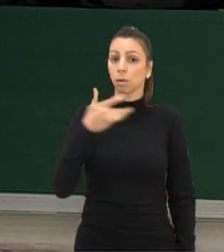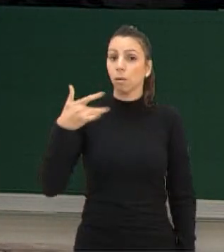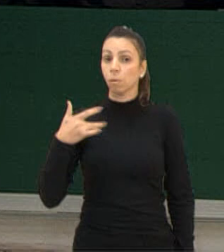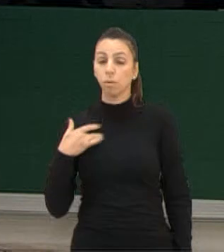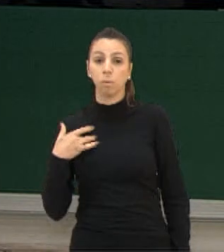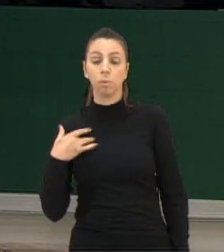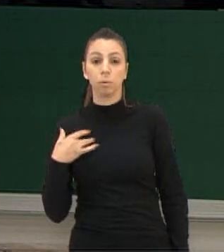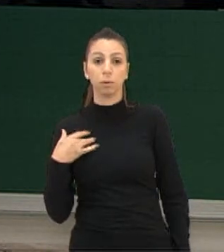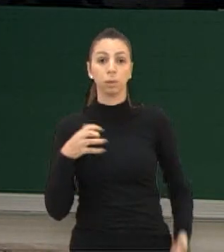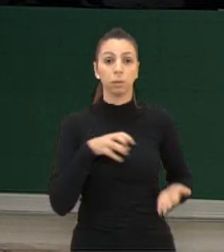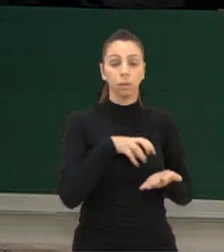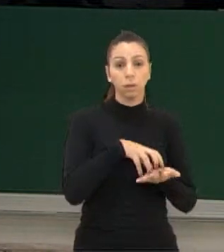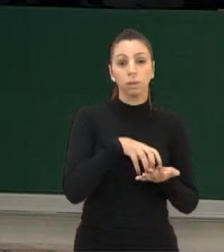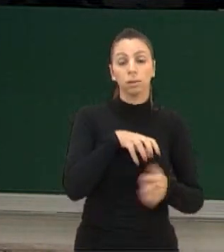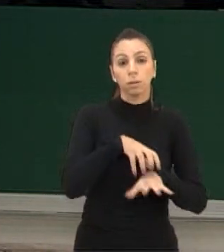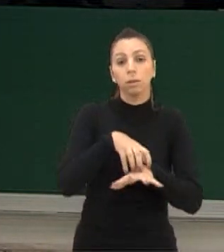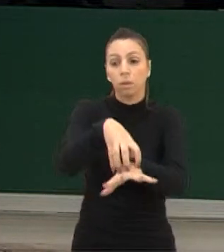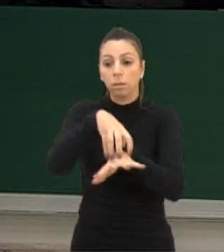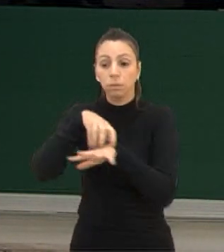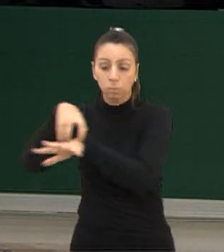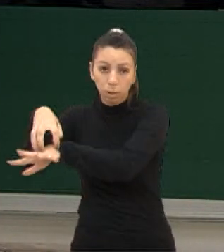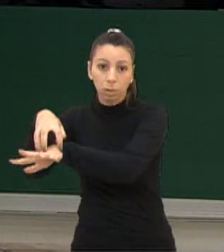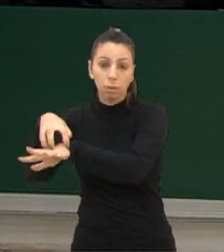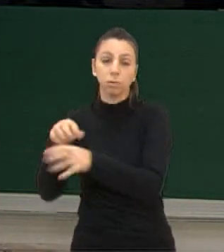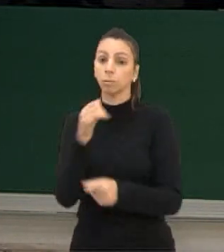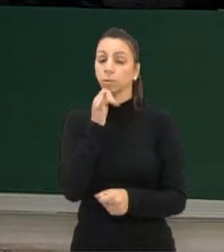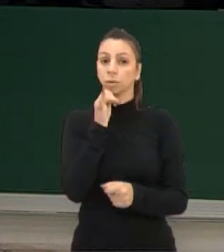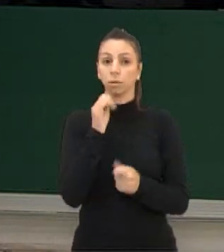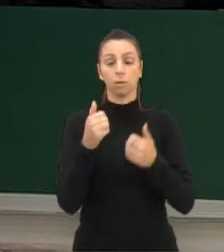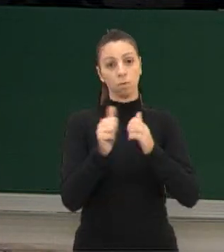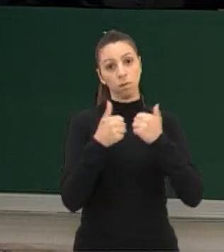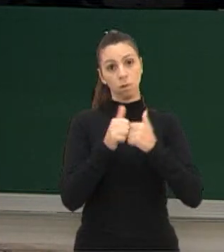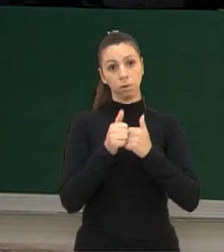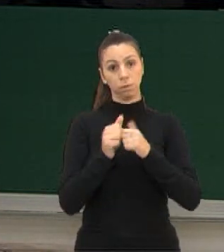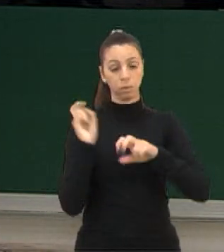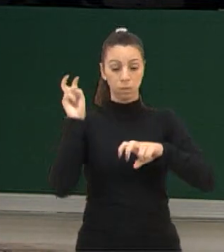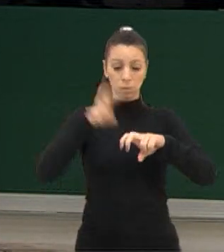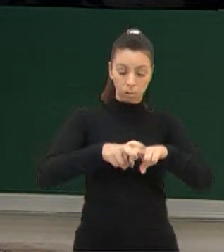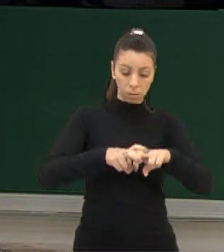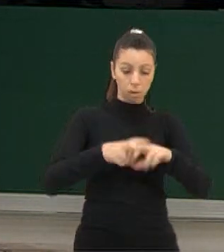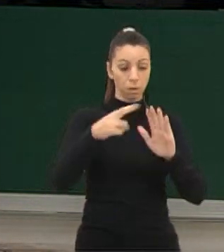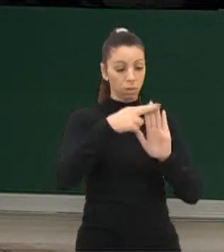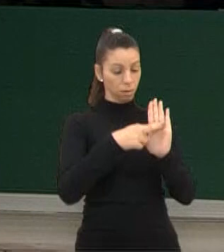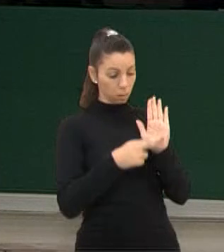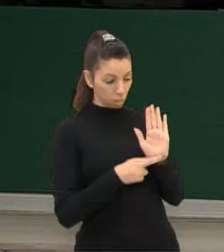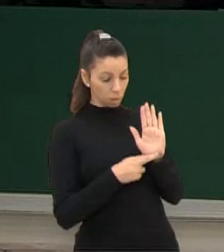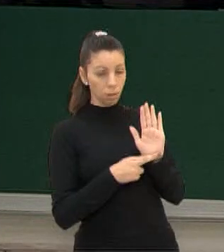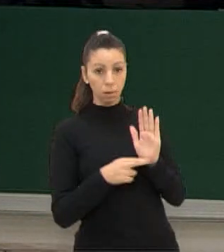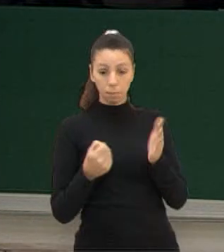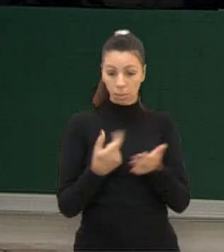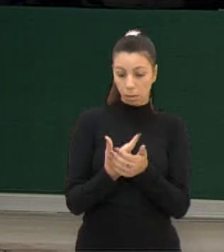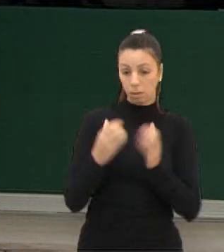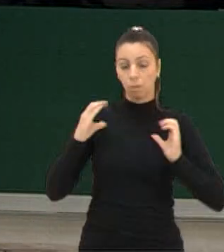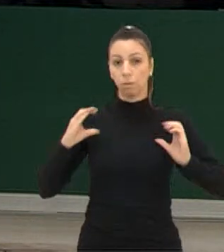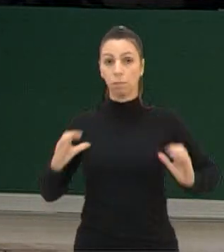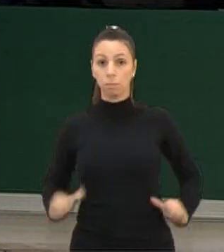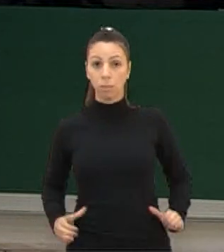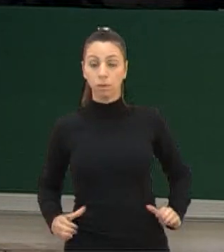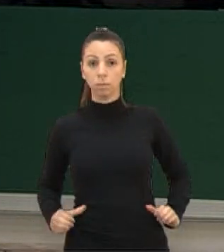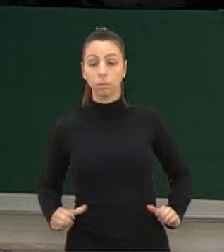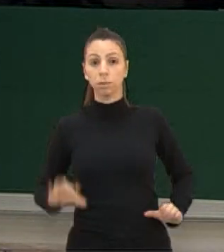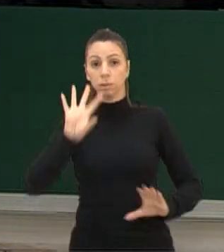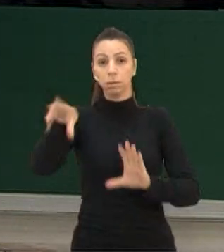entra no ônibus, por exemplo, você sabe exatamente as regras, né? Local preferencial, o pagamento que você tem que fazer, o comportamento que você tem que ter